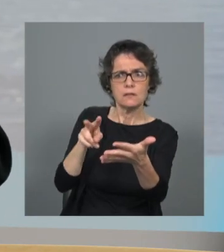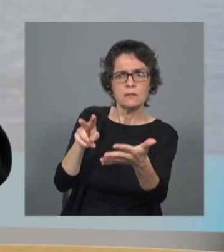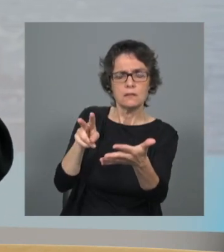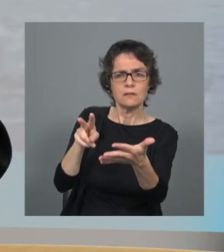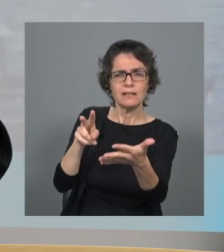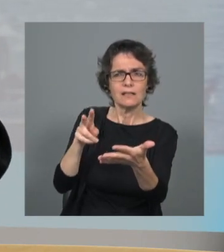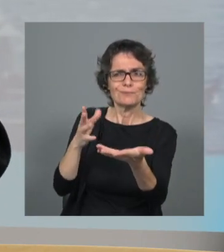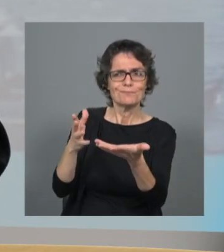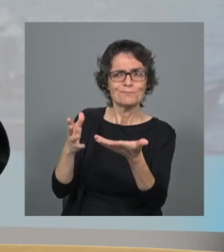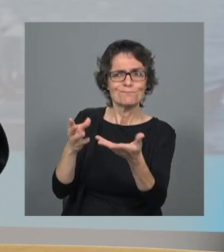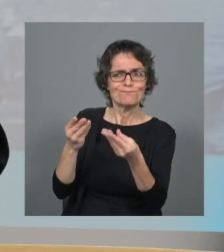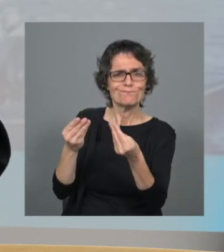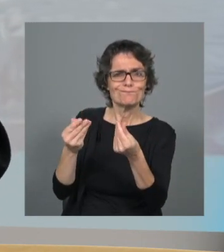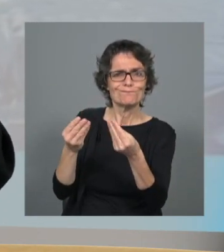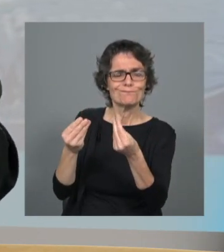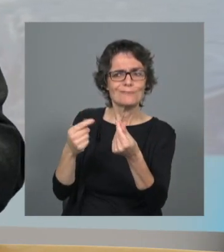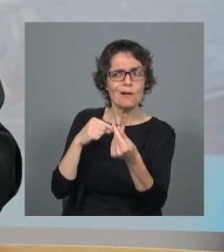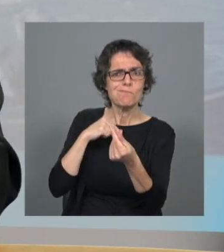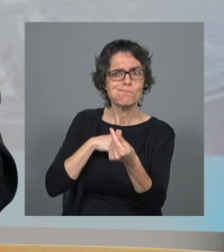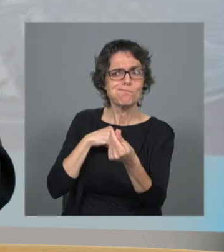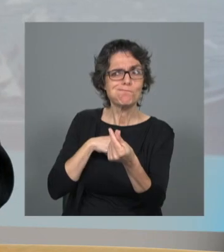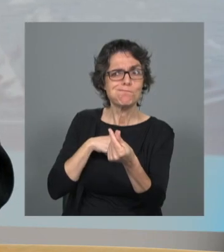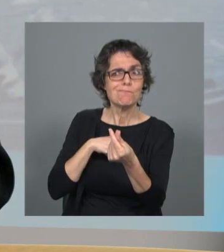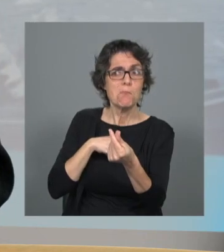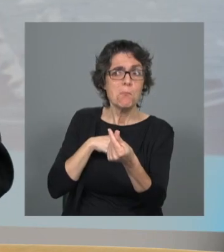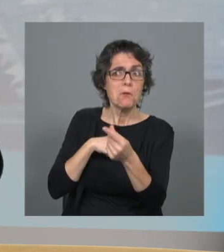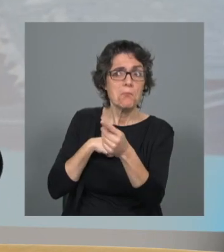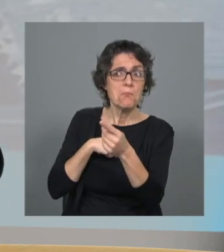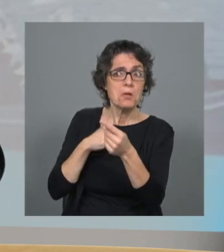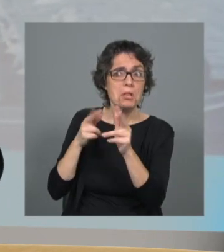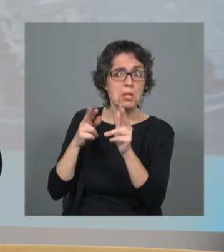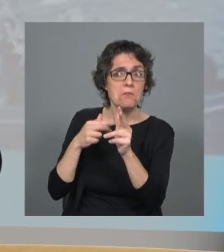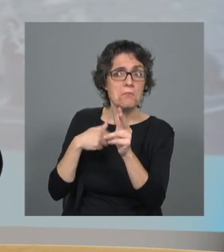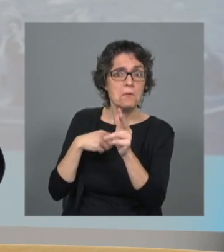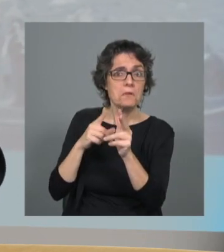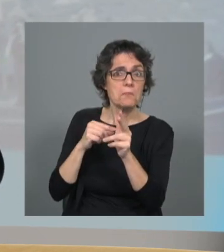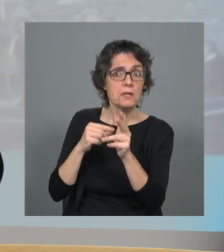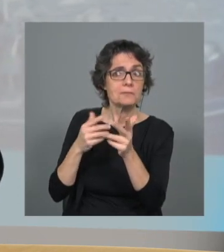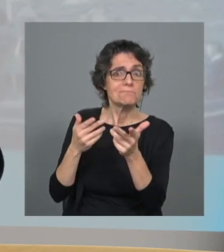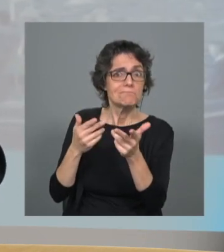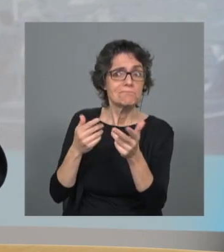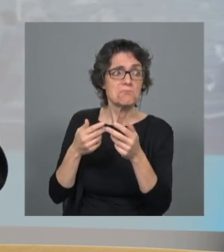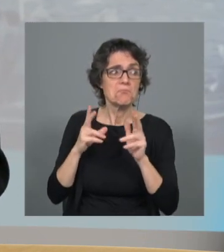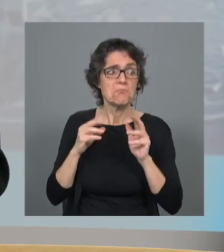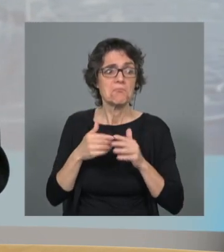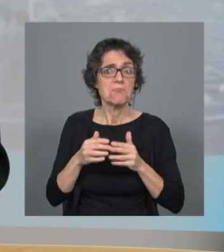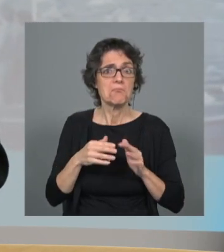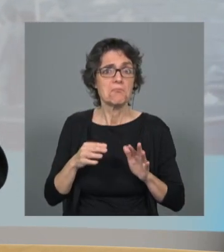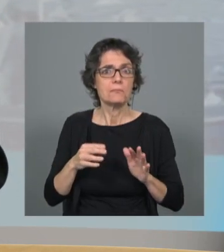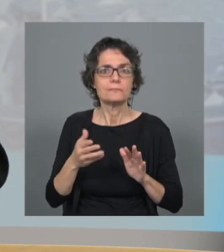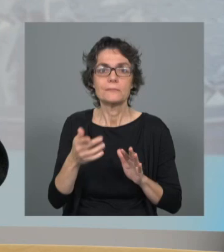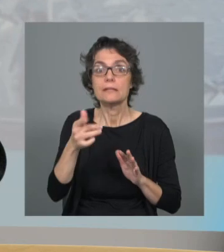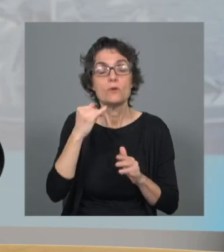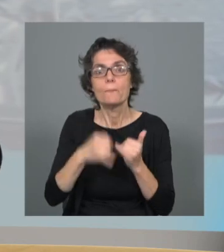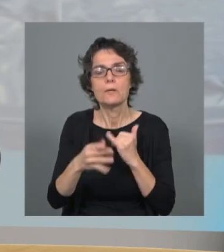tenderá a baixar um bocadinho a guarda. E isso é muito perigoso, porque já percebemos que